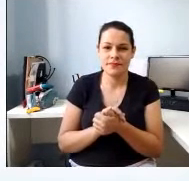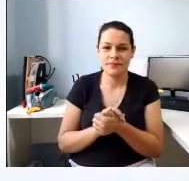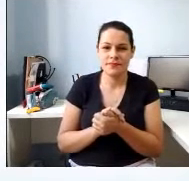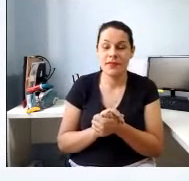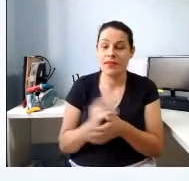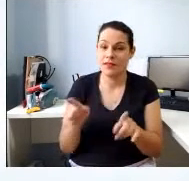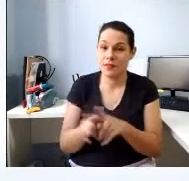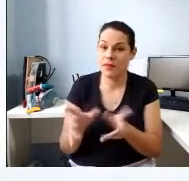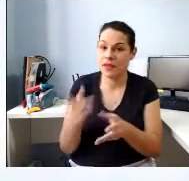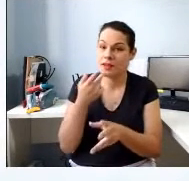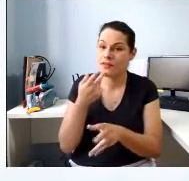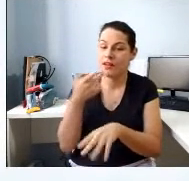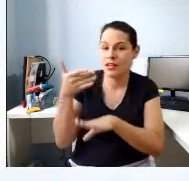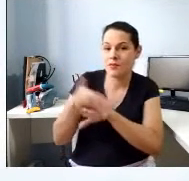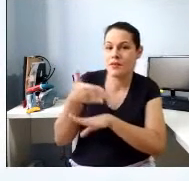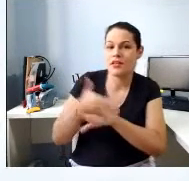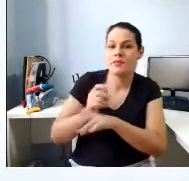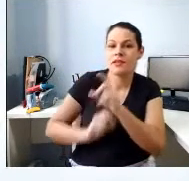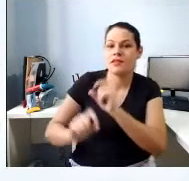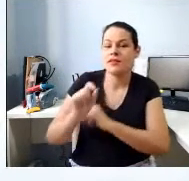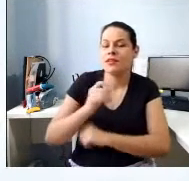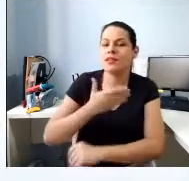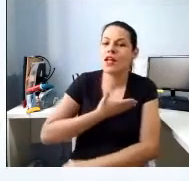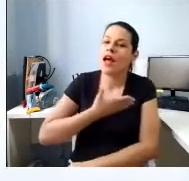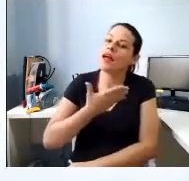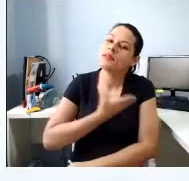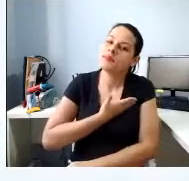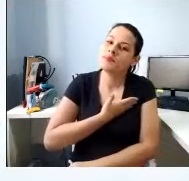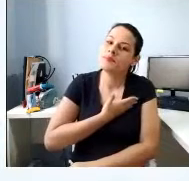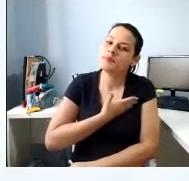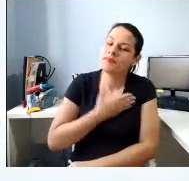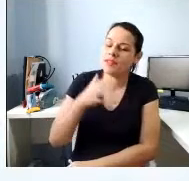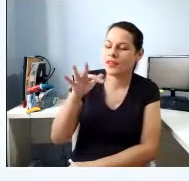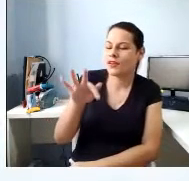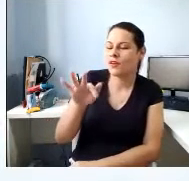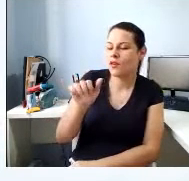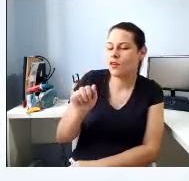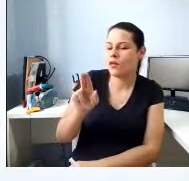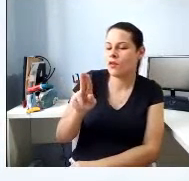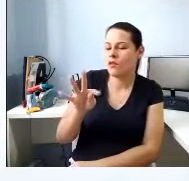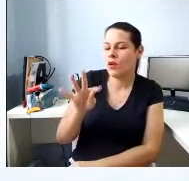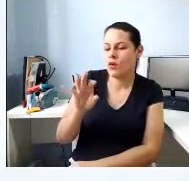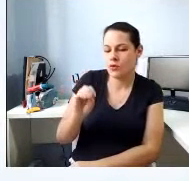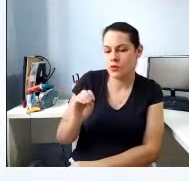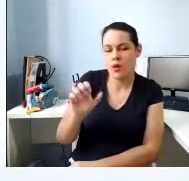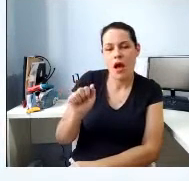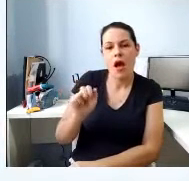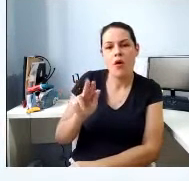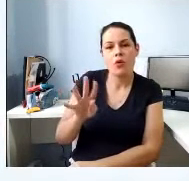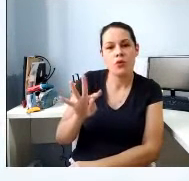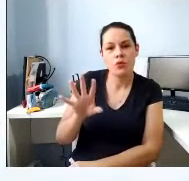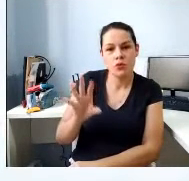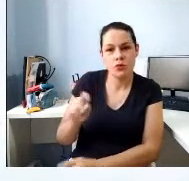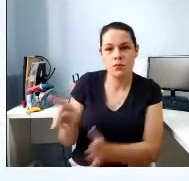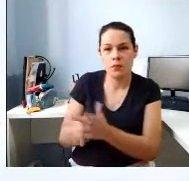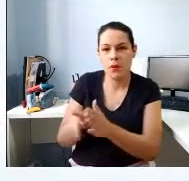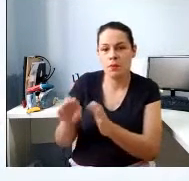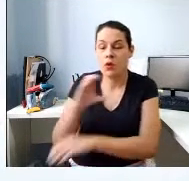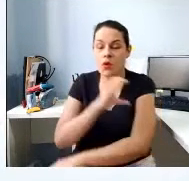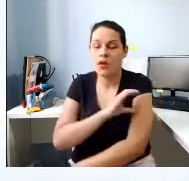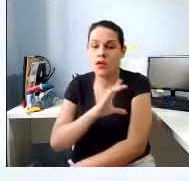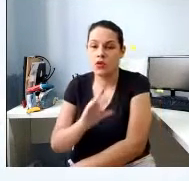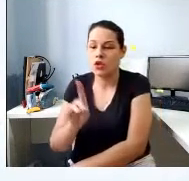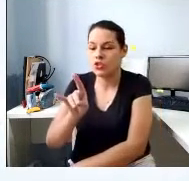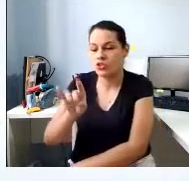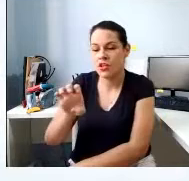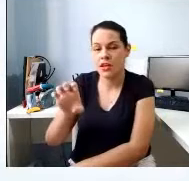registrar a presença do nosso amigo Fausto Augusto, que é coordenador do Diese São Paulo, que